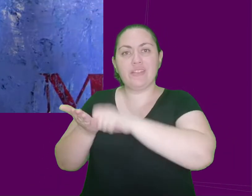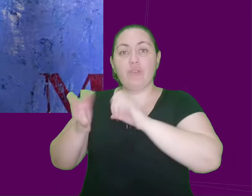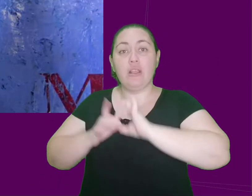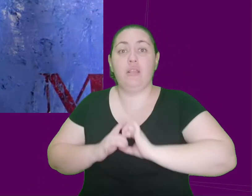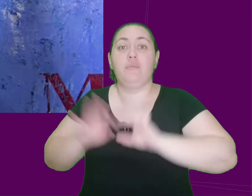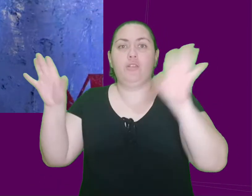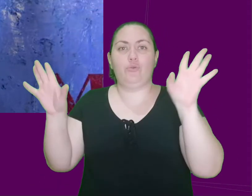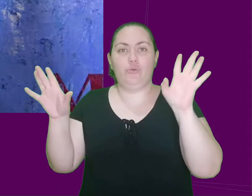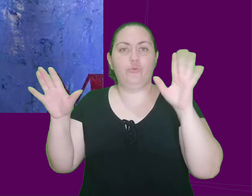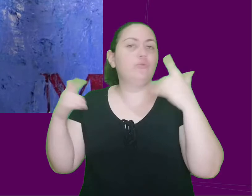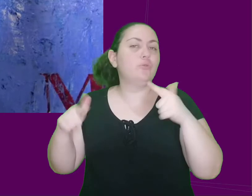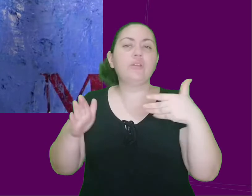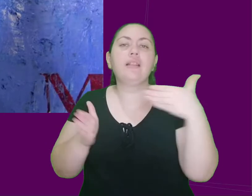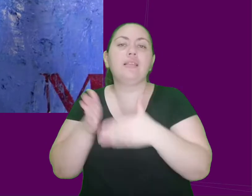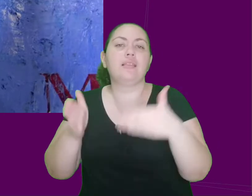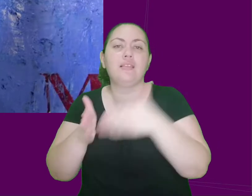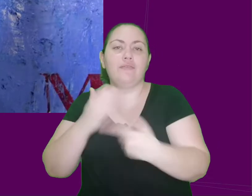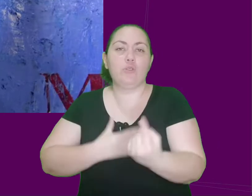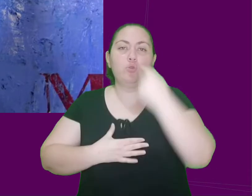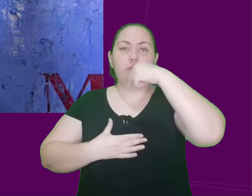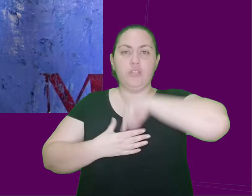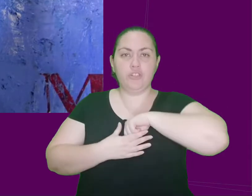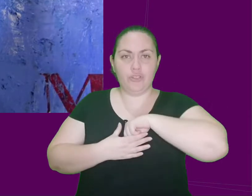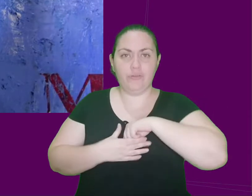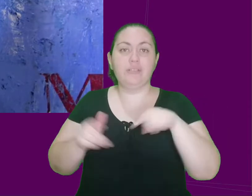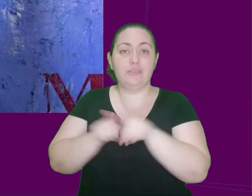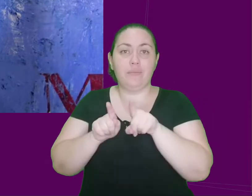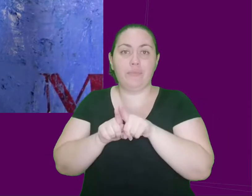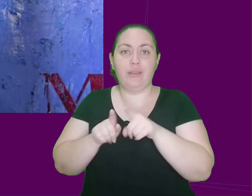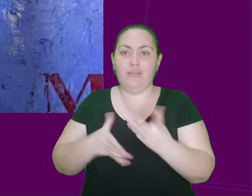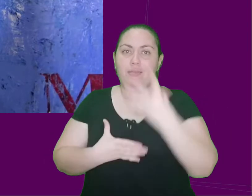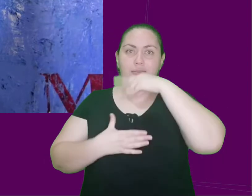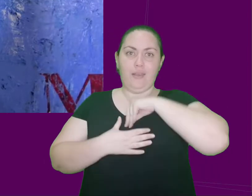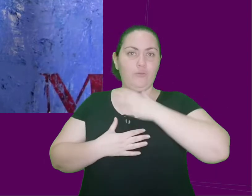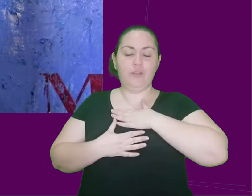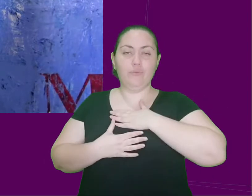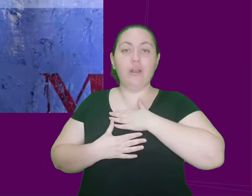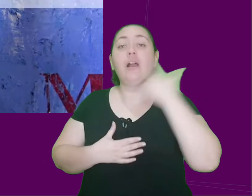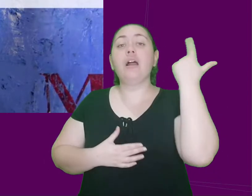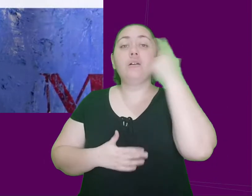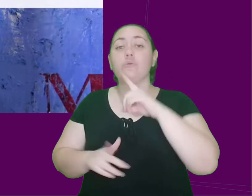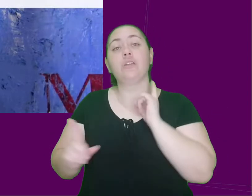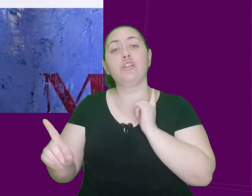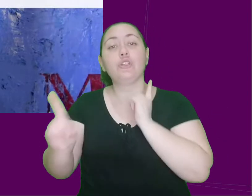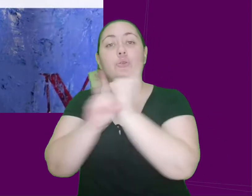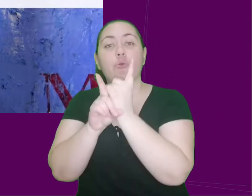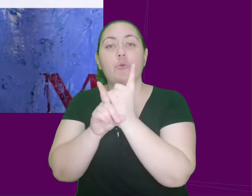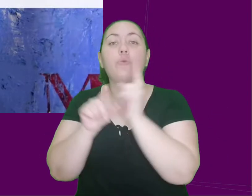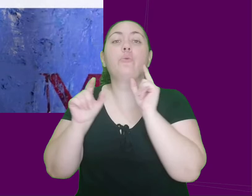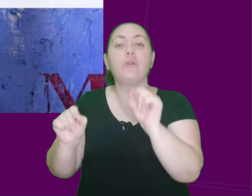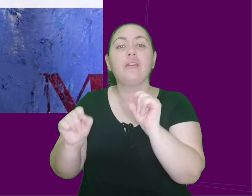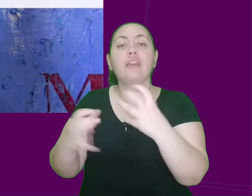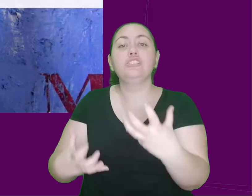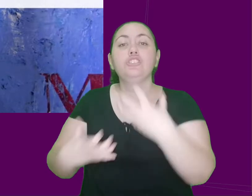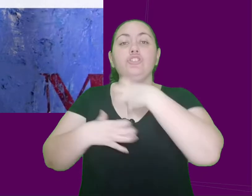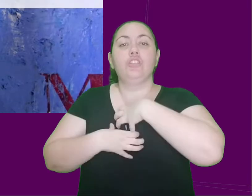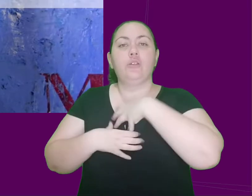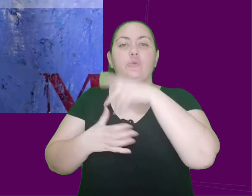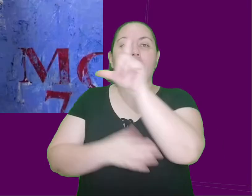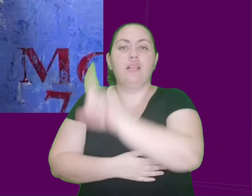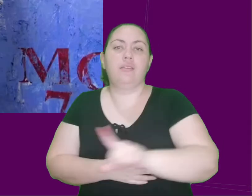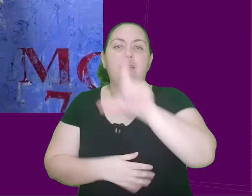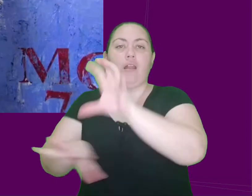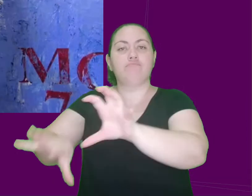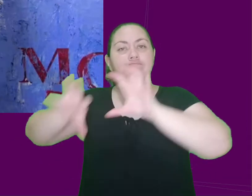não está mais restrita ao subjetivo, ao seu interior, encontra a herança da forma literária, que assume para